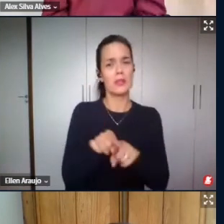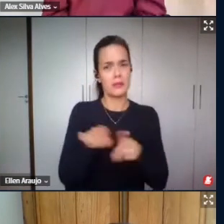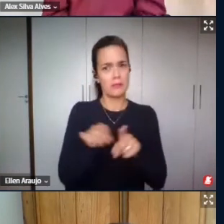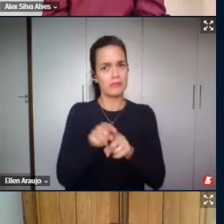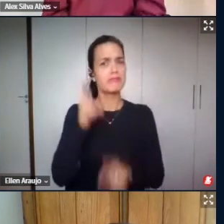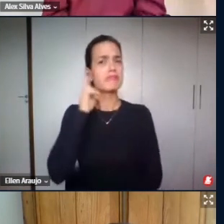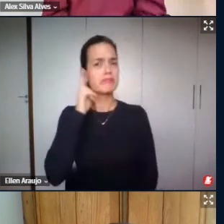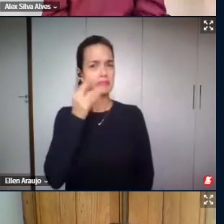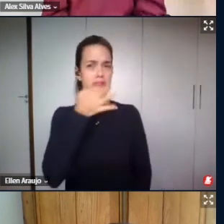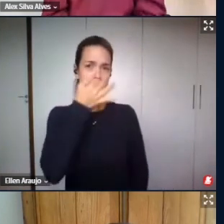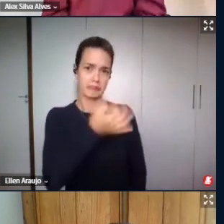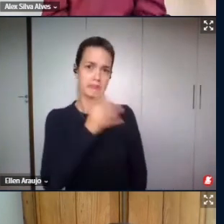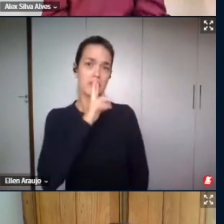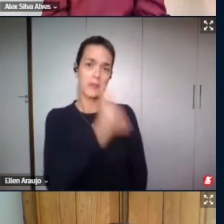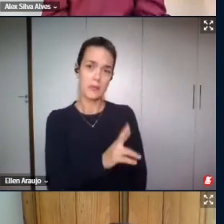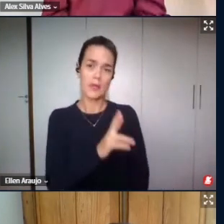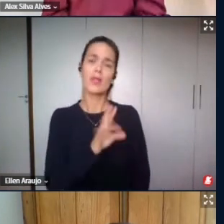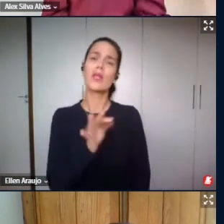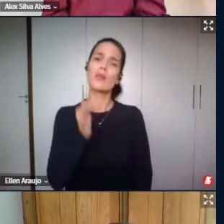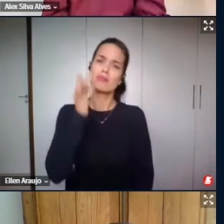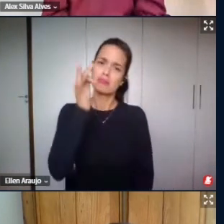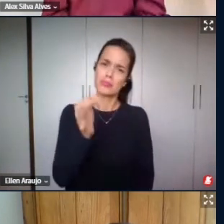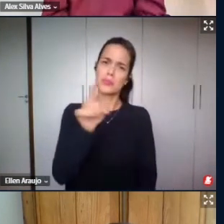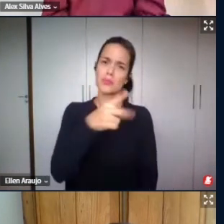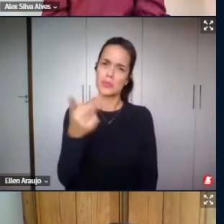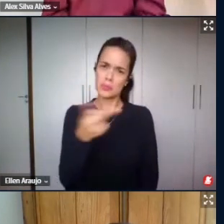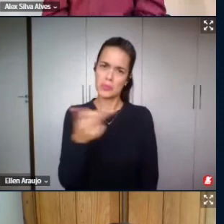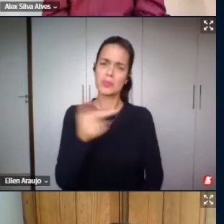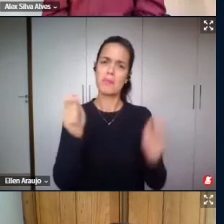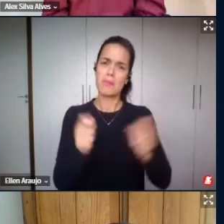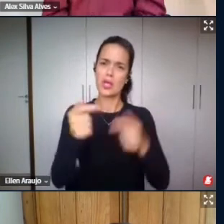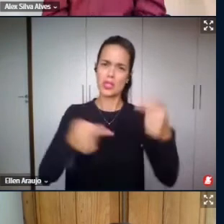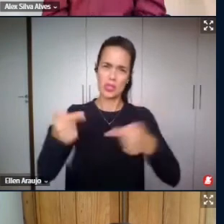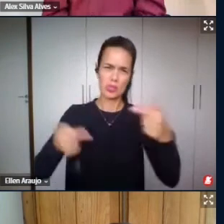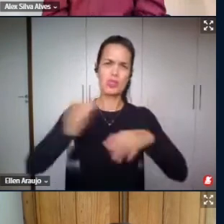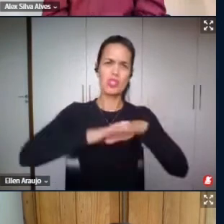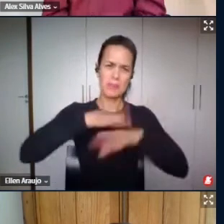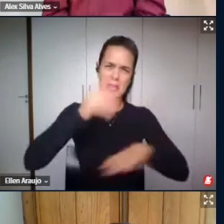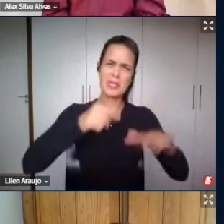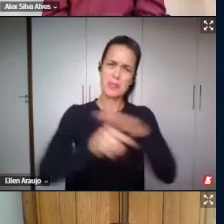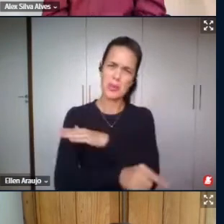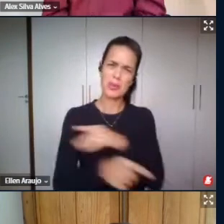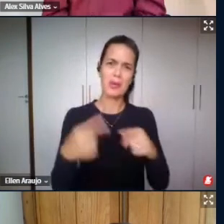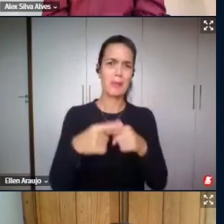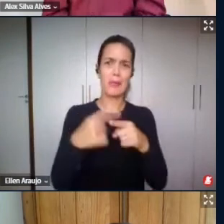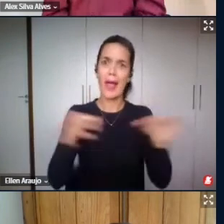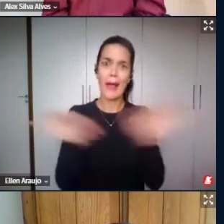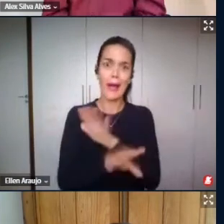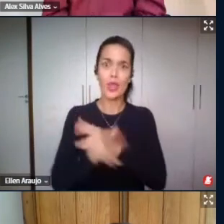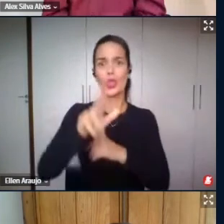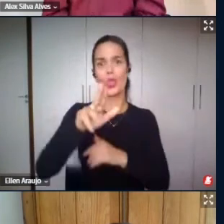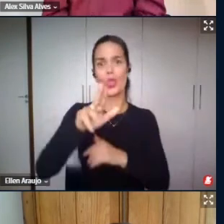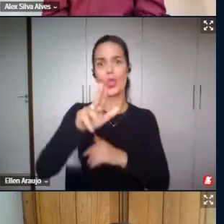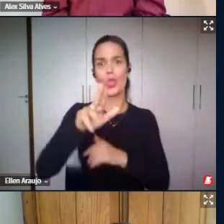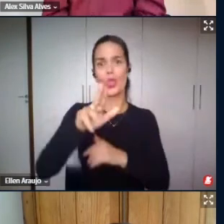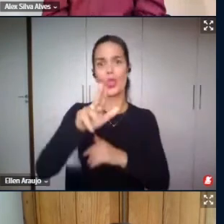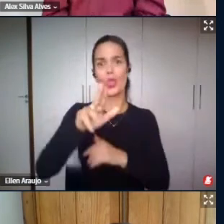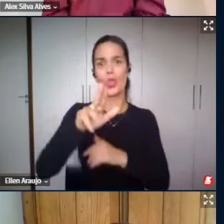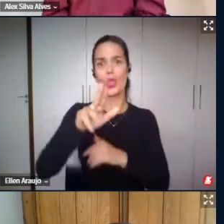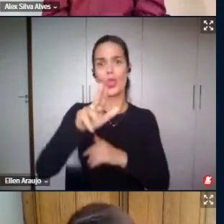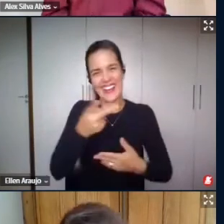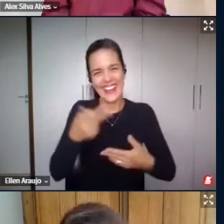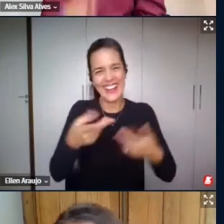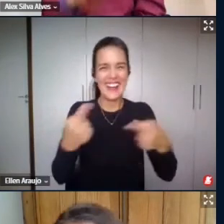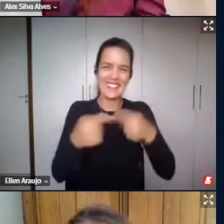argumentou, vocês poderão ter para... porque essa é uma discussão que não vai acabar tão cedo, né? A língua de